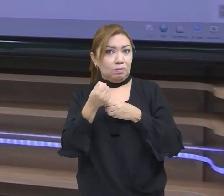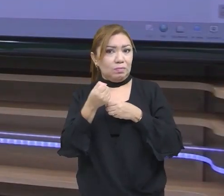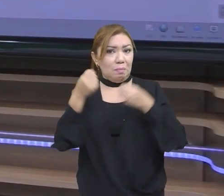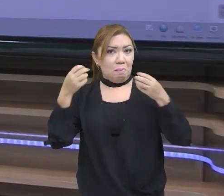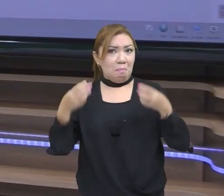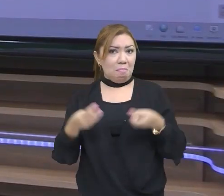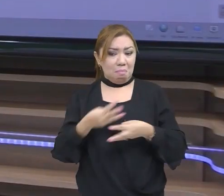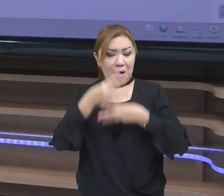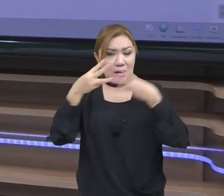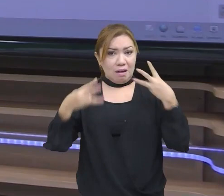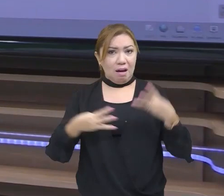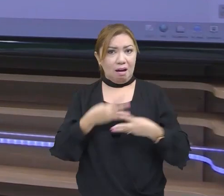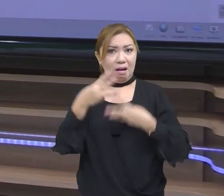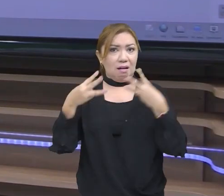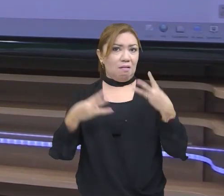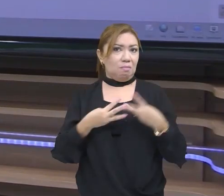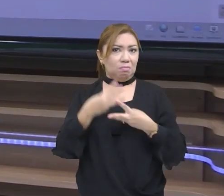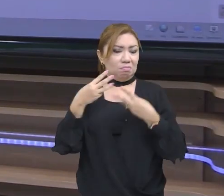Outro